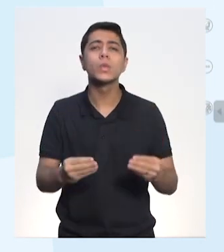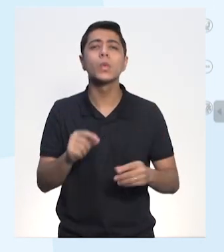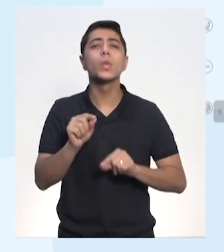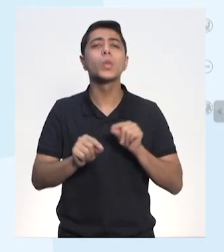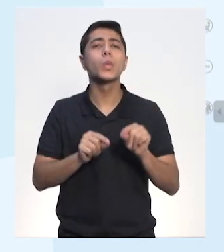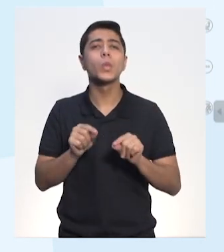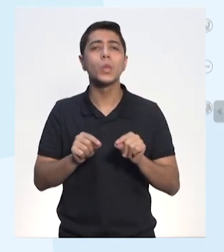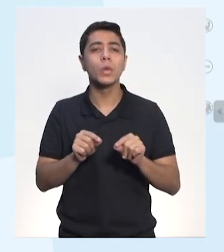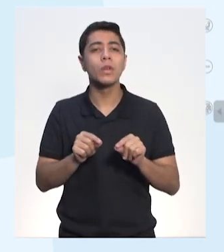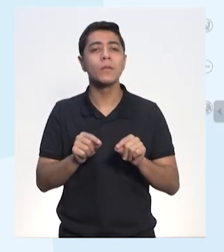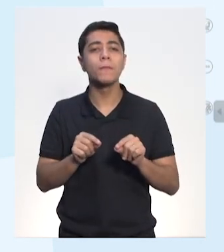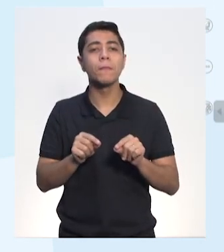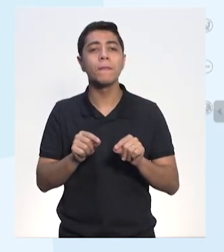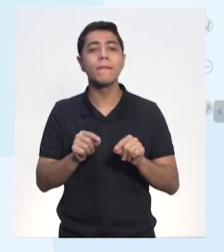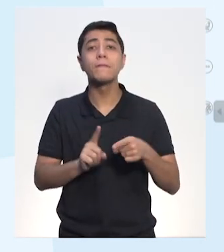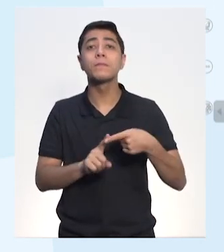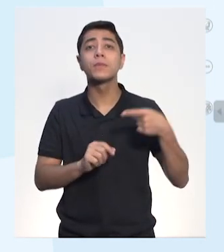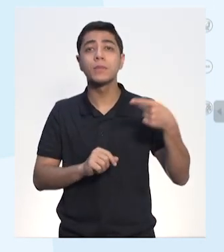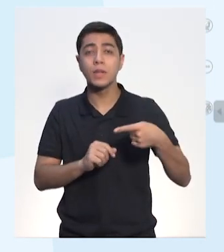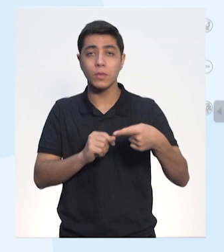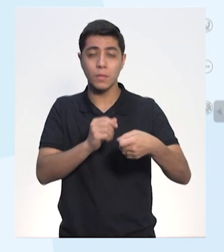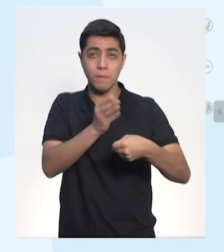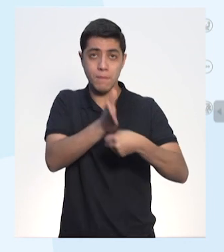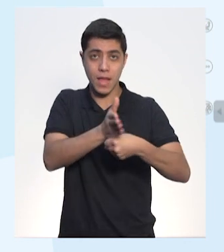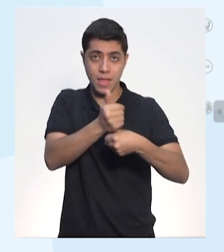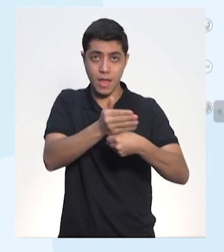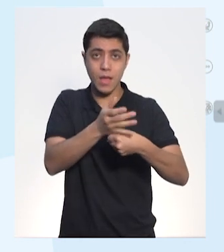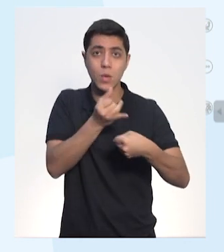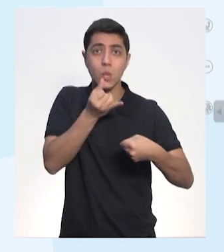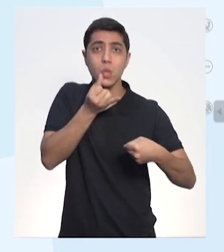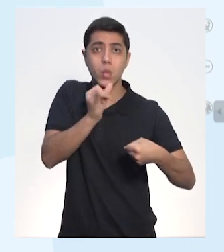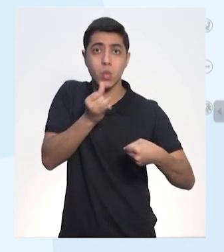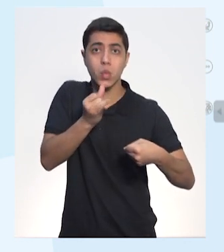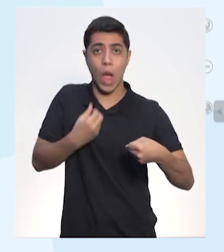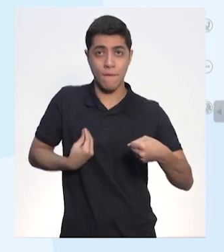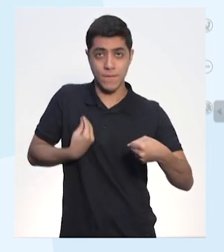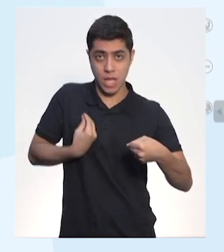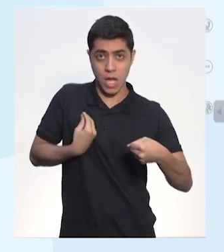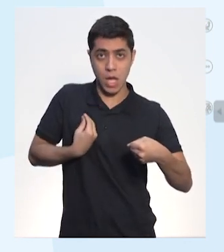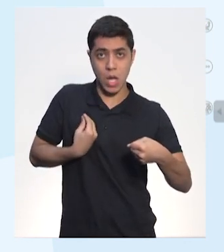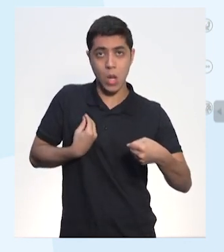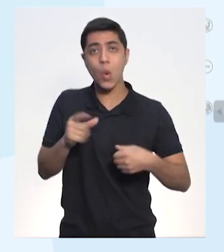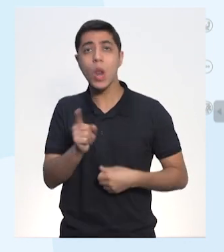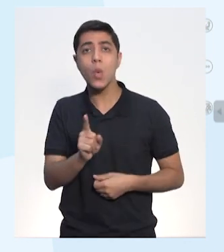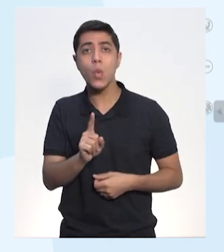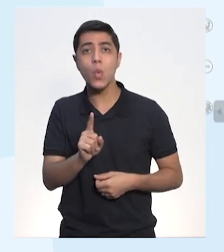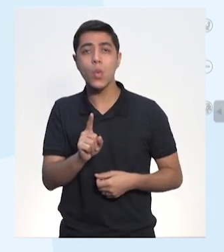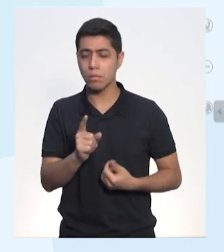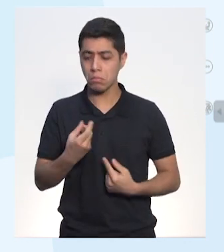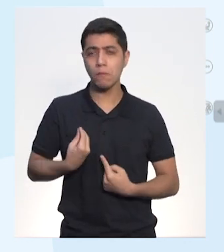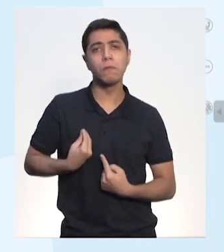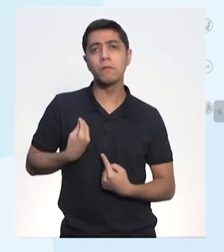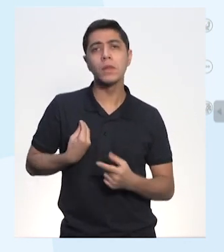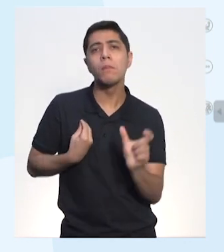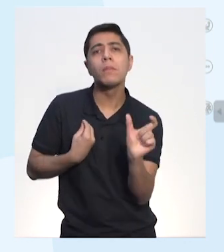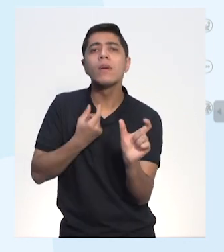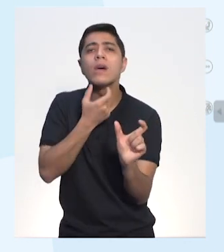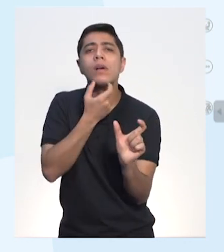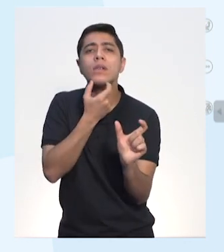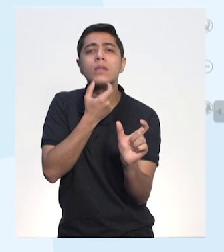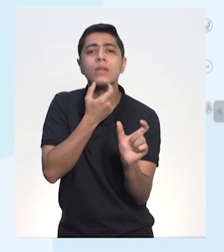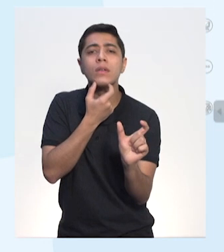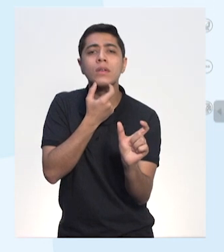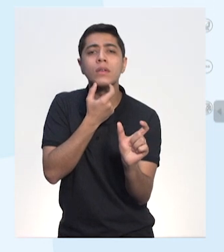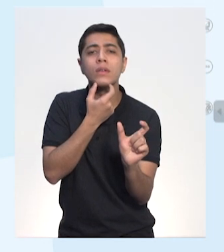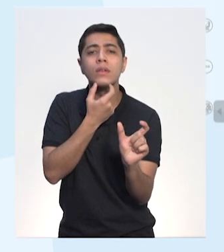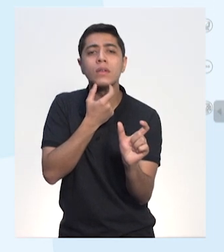se sua bateria de batata funcionou ou não funcionou. Funcionou, como é que a gente fala funcionou? Funcionou é worked.